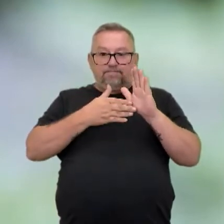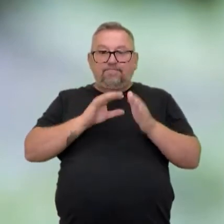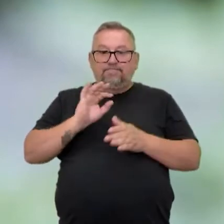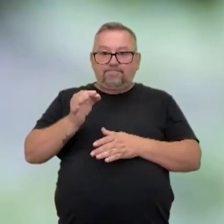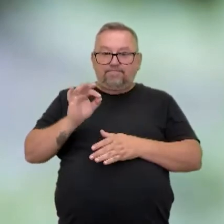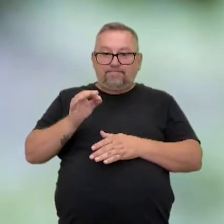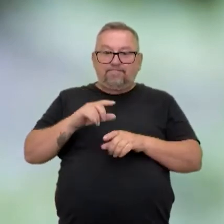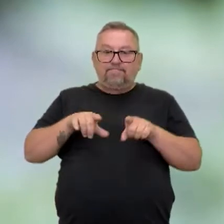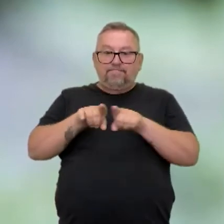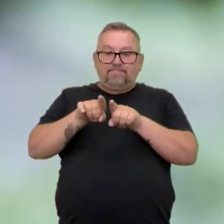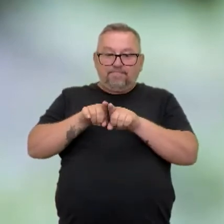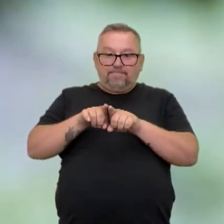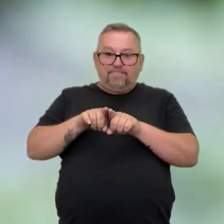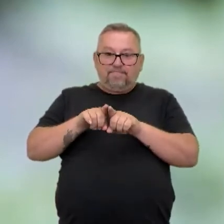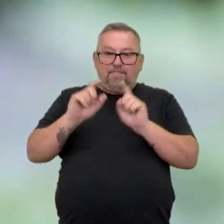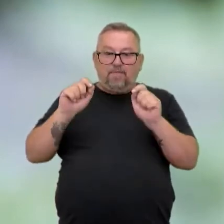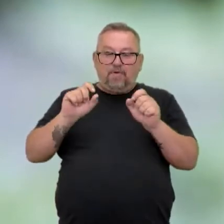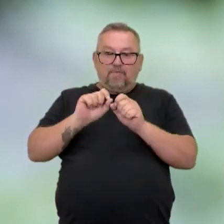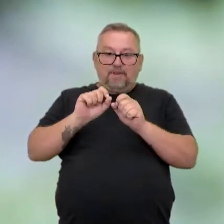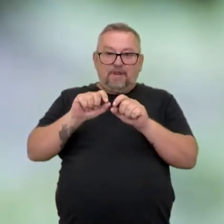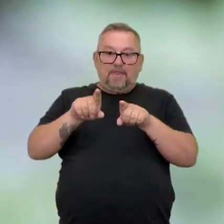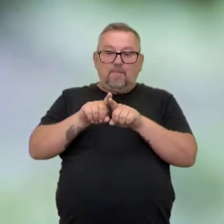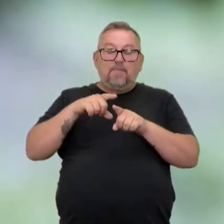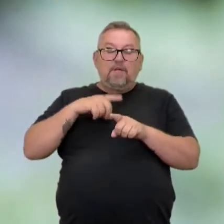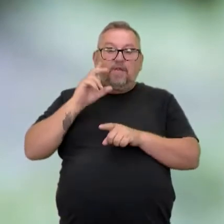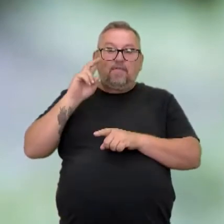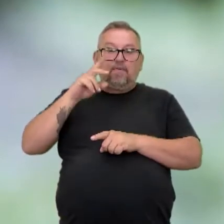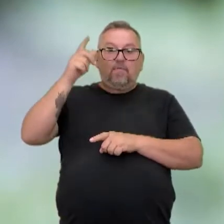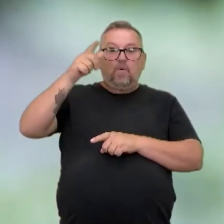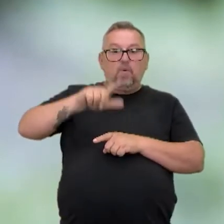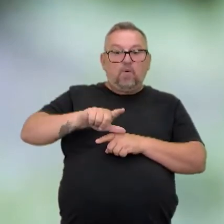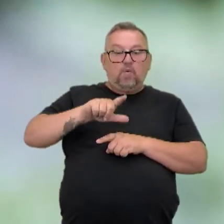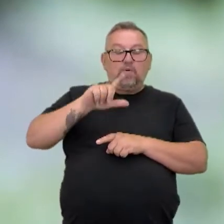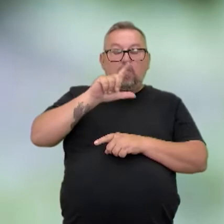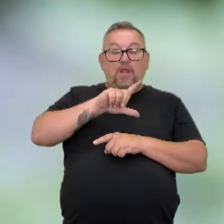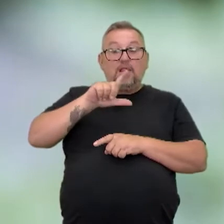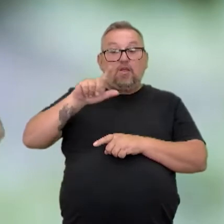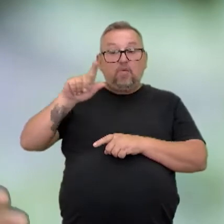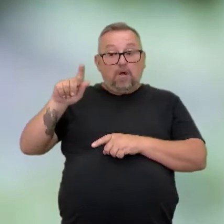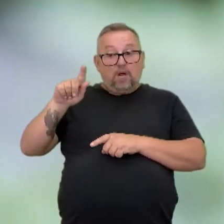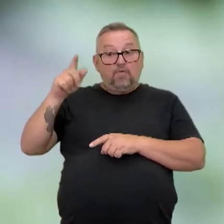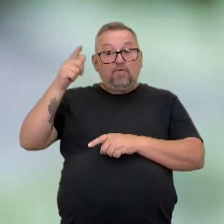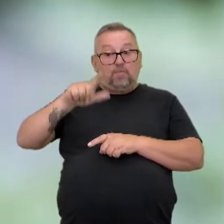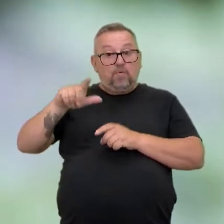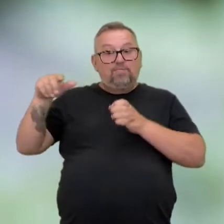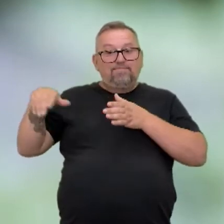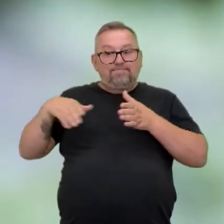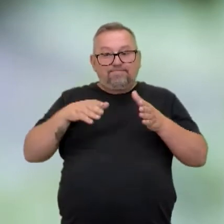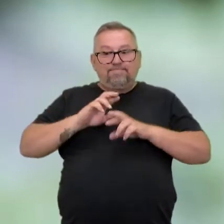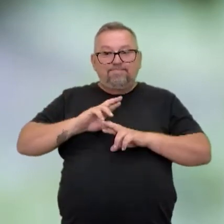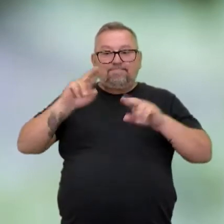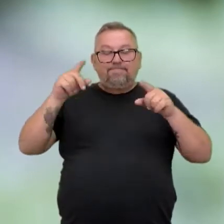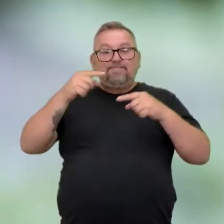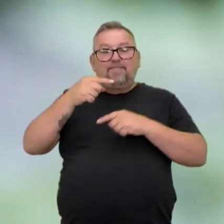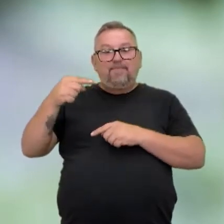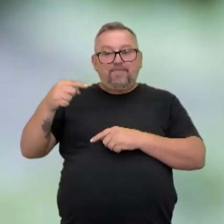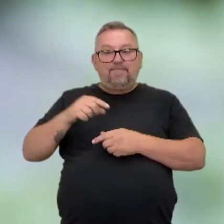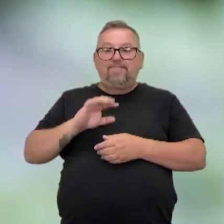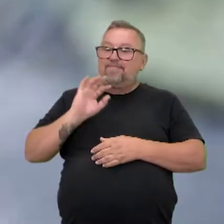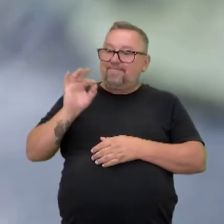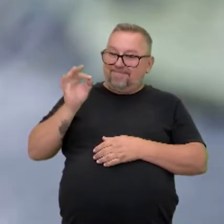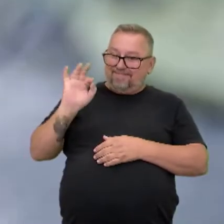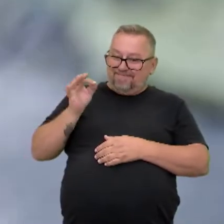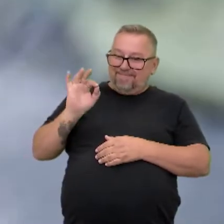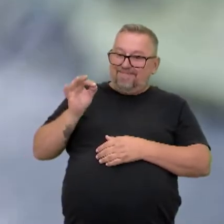né? E isso pode também canalizar para uma outra linguagem, uma outra repercussão totalmente negativa. Exato, que